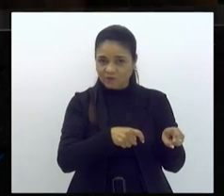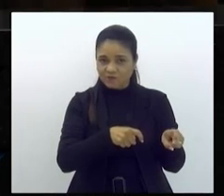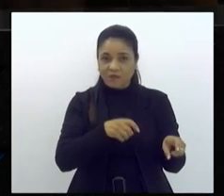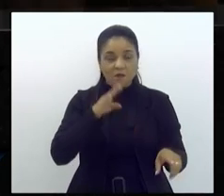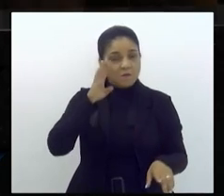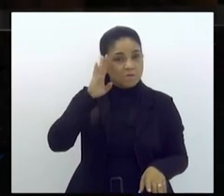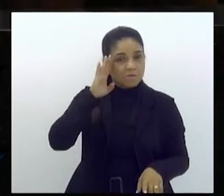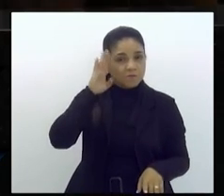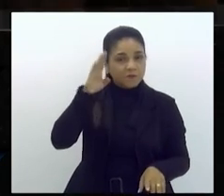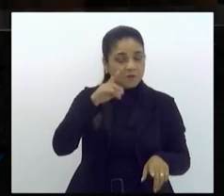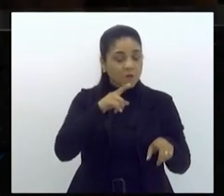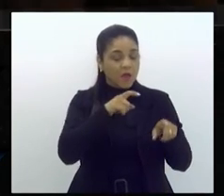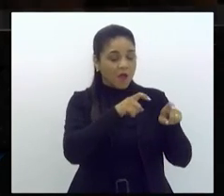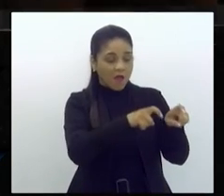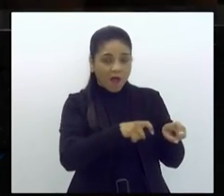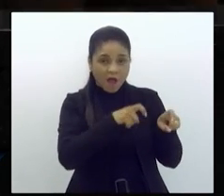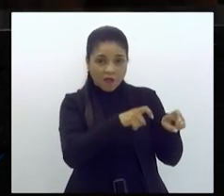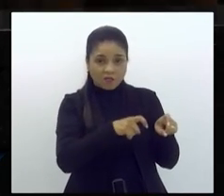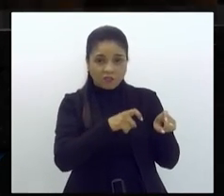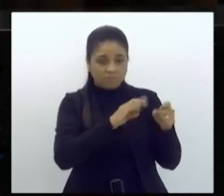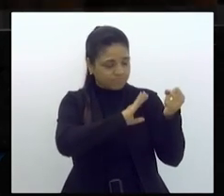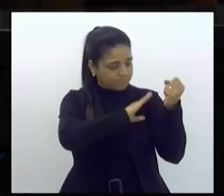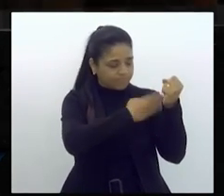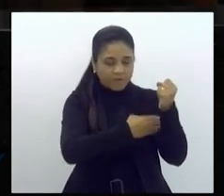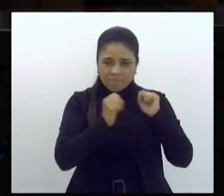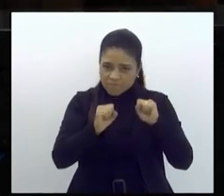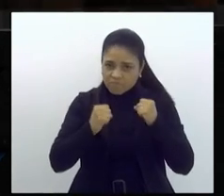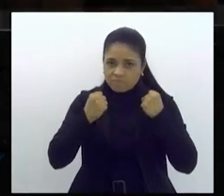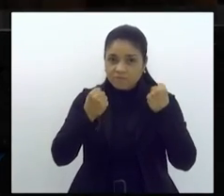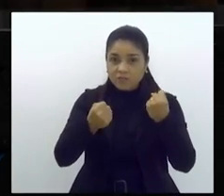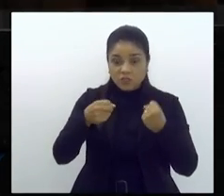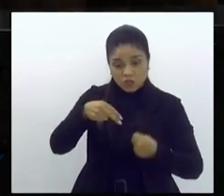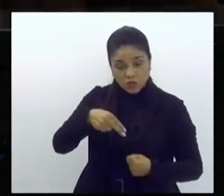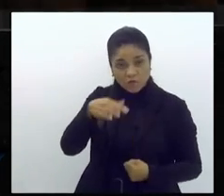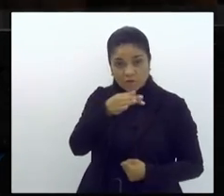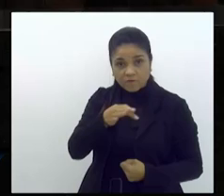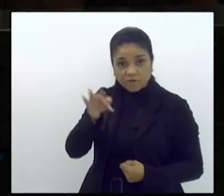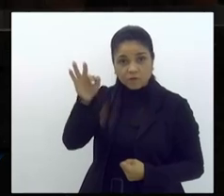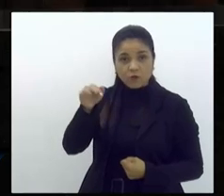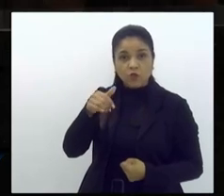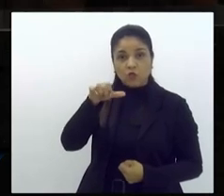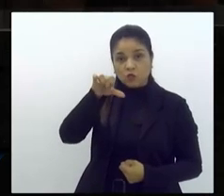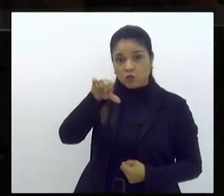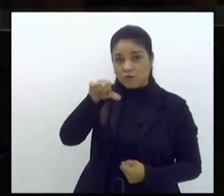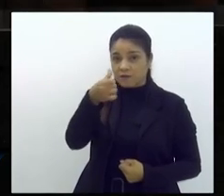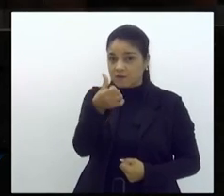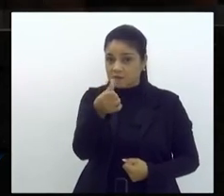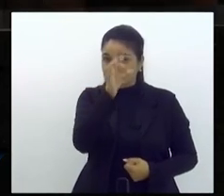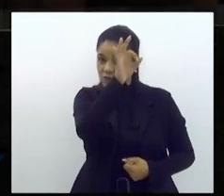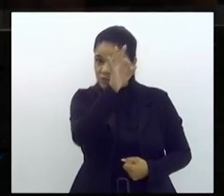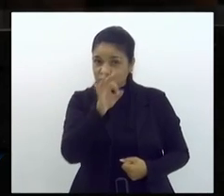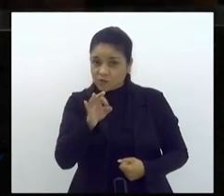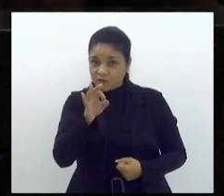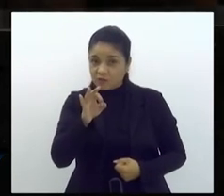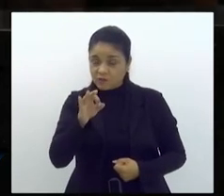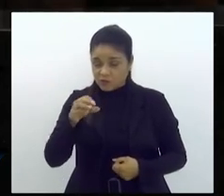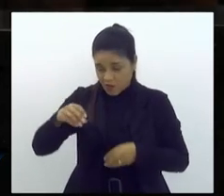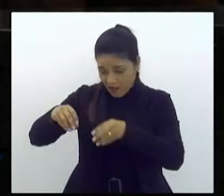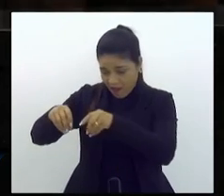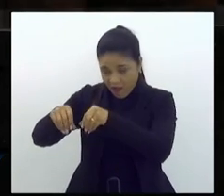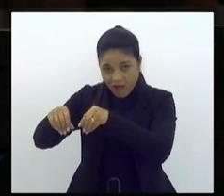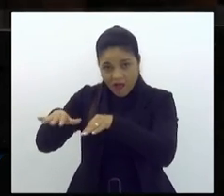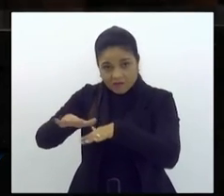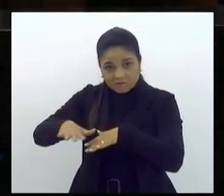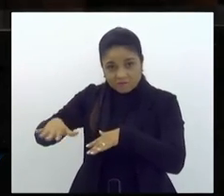fortalecer agricultura em Nova Friburgo uma vez que 96% das propriedades são de pequenas